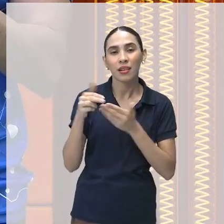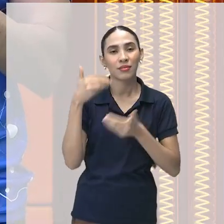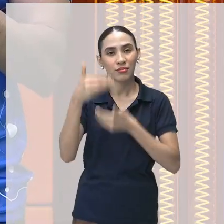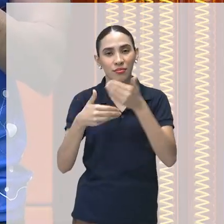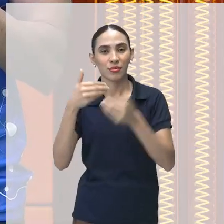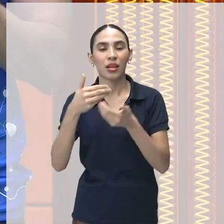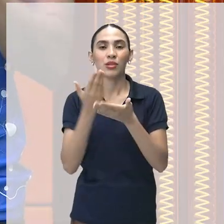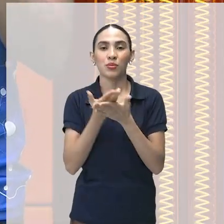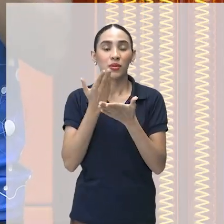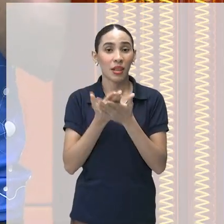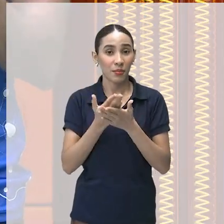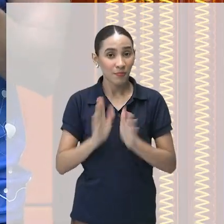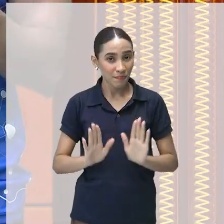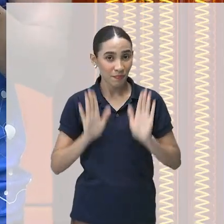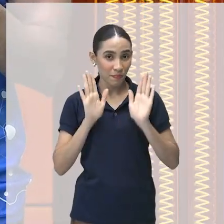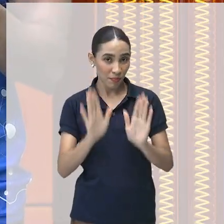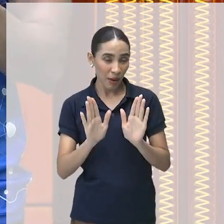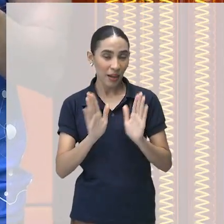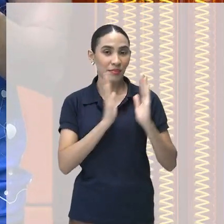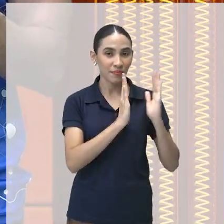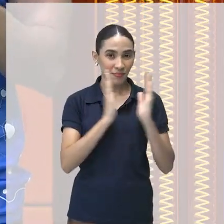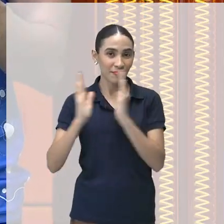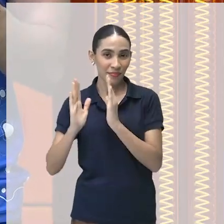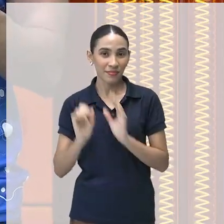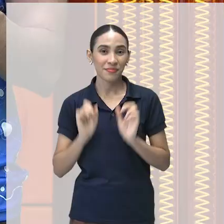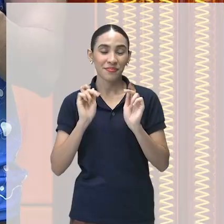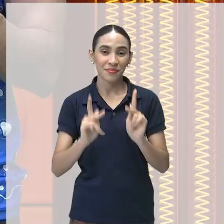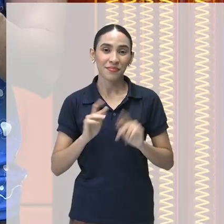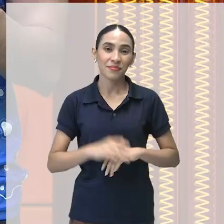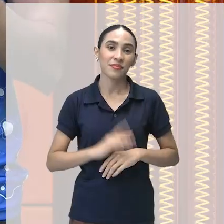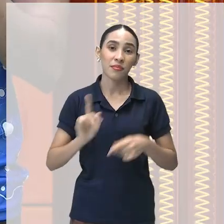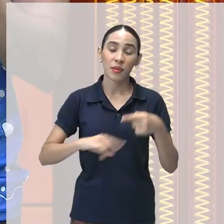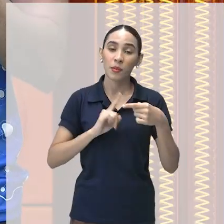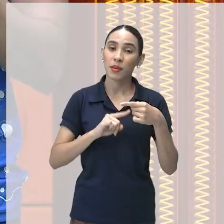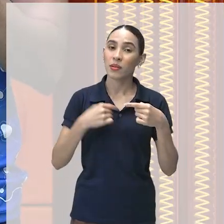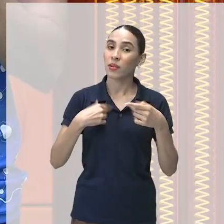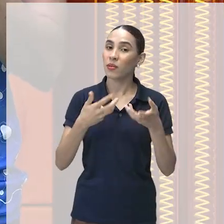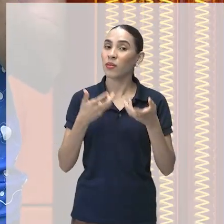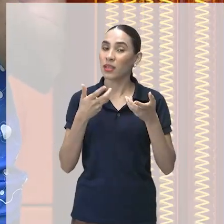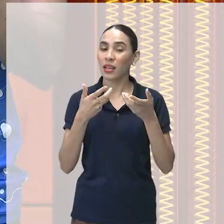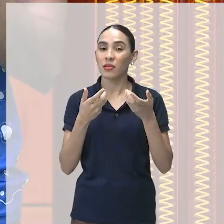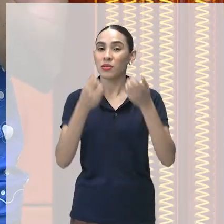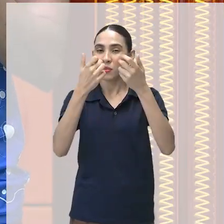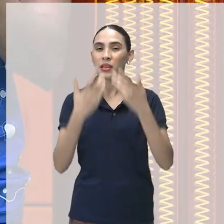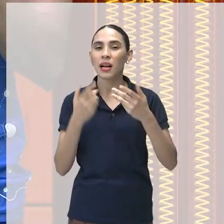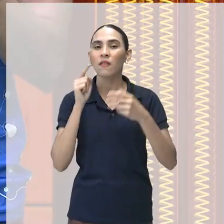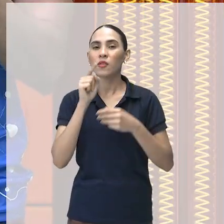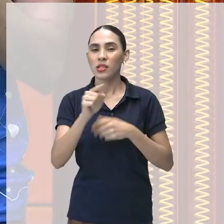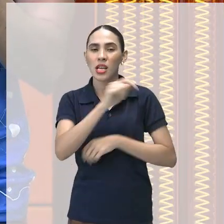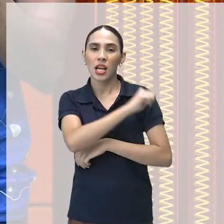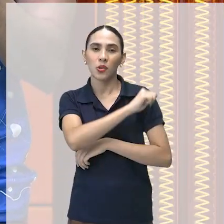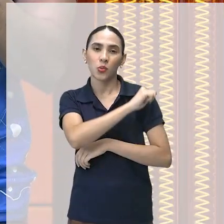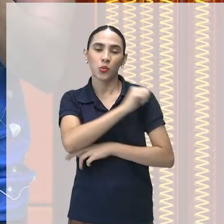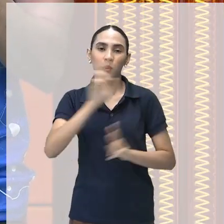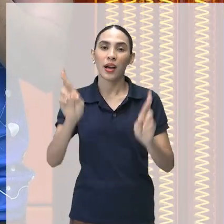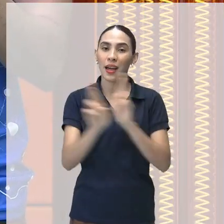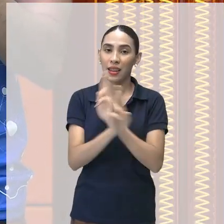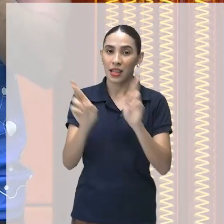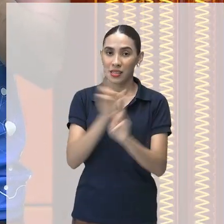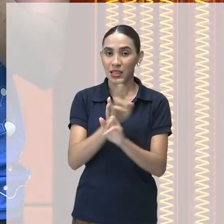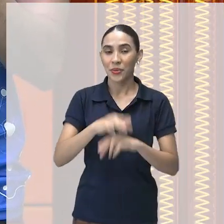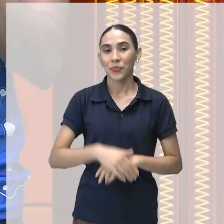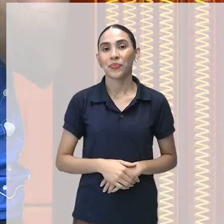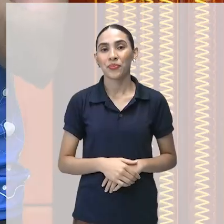dessa aula, mas a gente vai por partes, é claro. E neste primeiro momento, eu gostaria de destacar aqui para vocês a relação